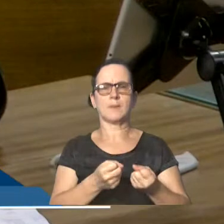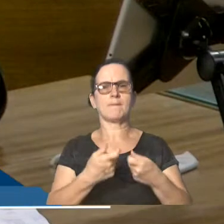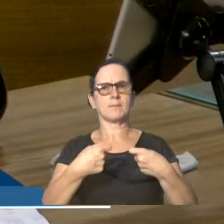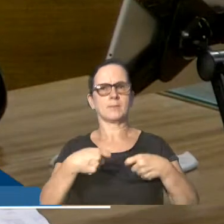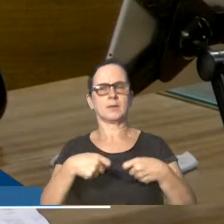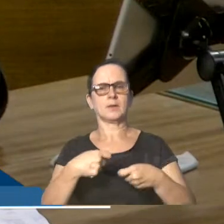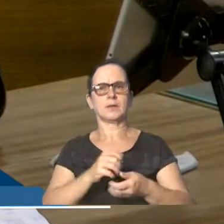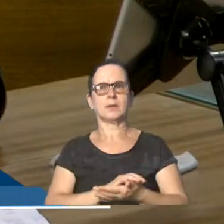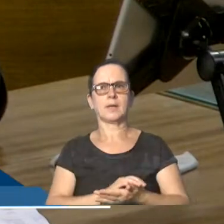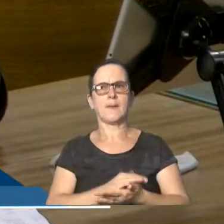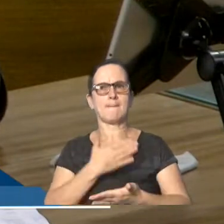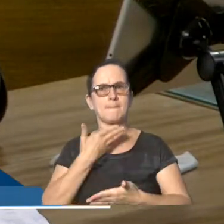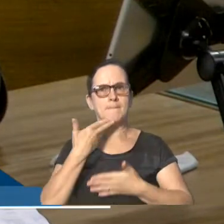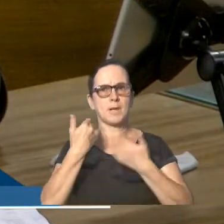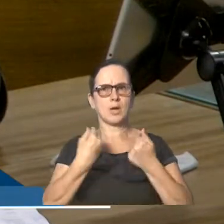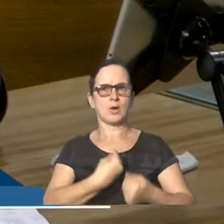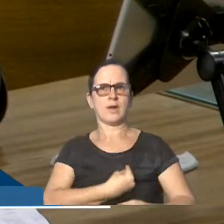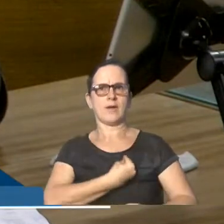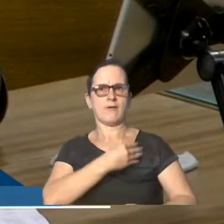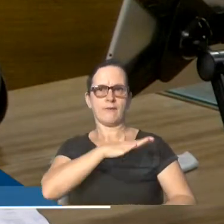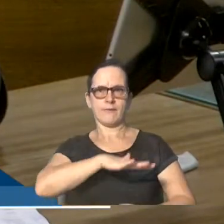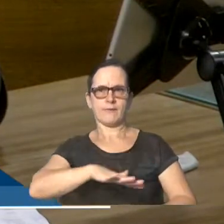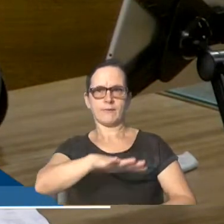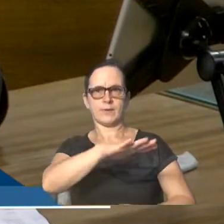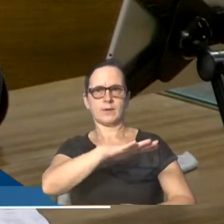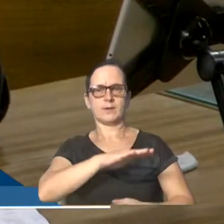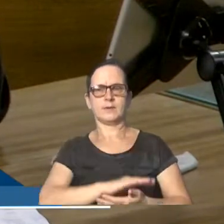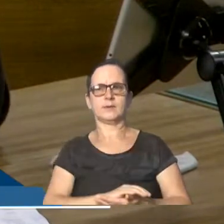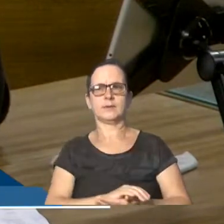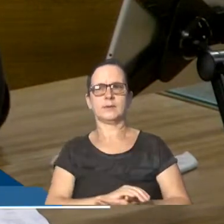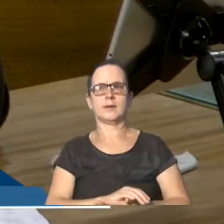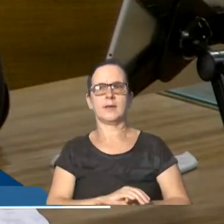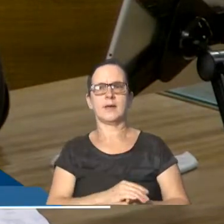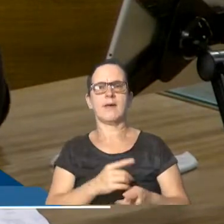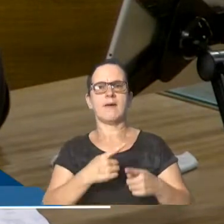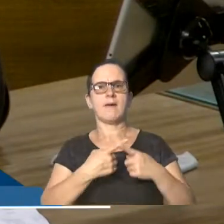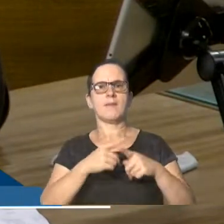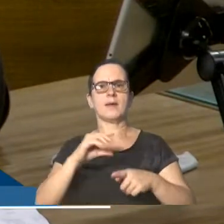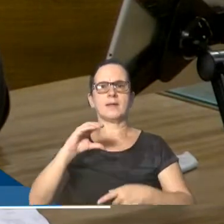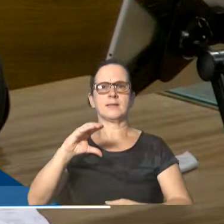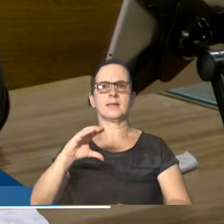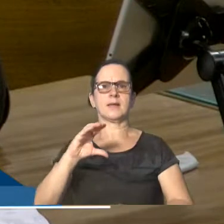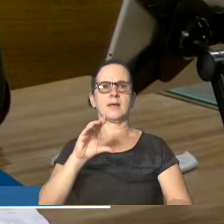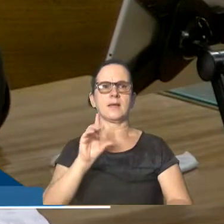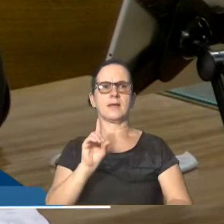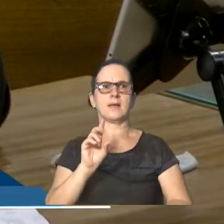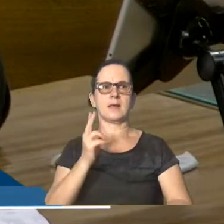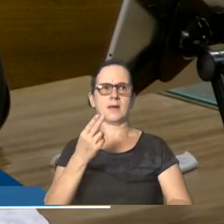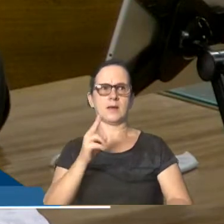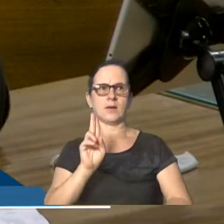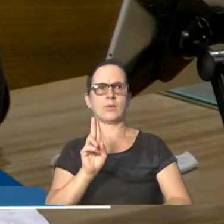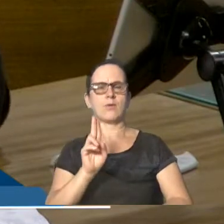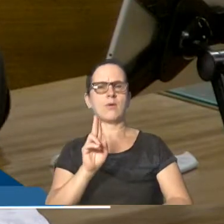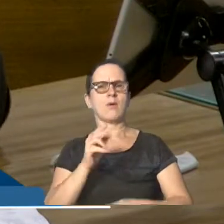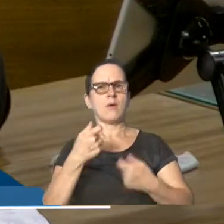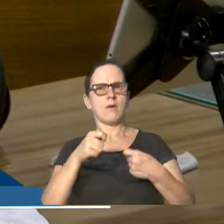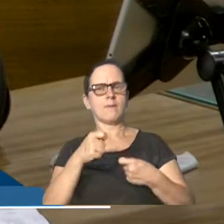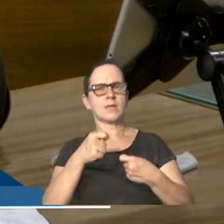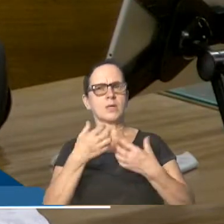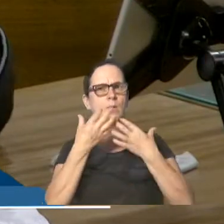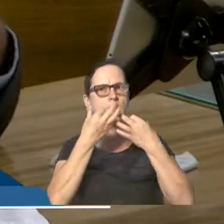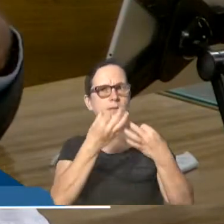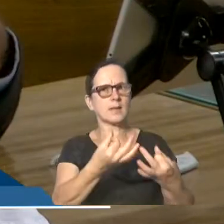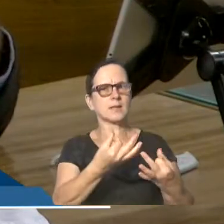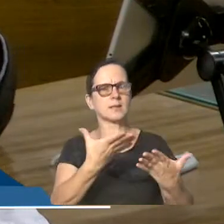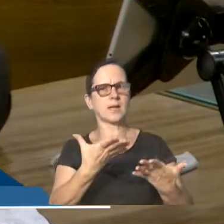necessário se fazer isso para melhorar a vida daquelas pessoas que se encontram ali. Mas a CDHU precisa, vereador Tinho, dar um parecer para aqueles que moram ali.